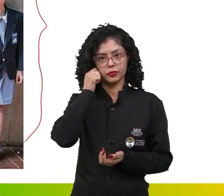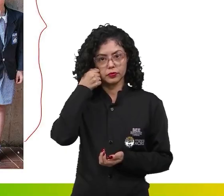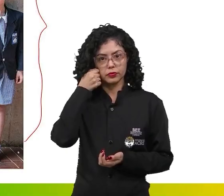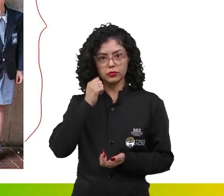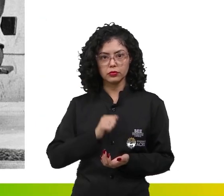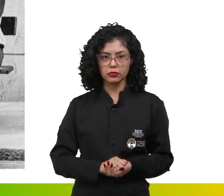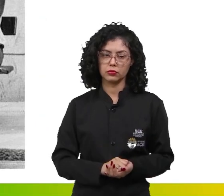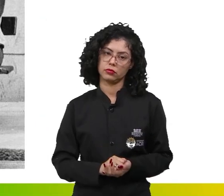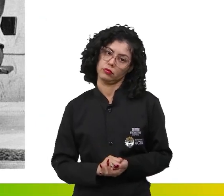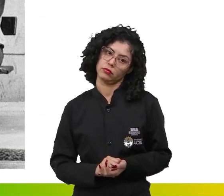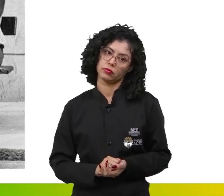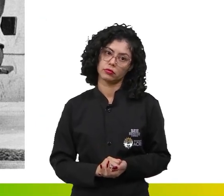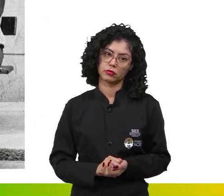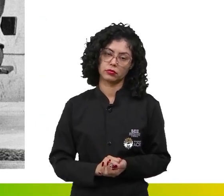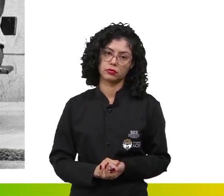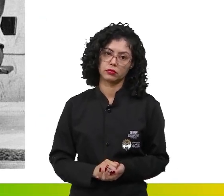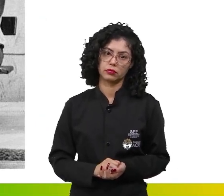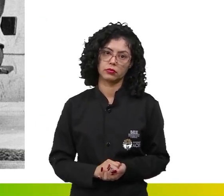morena.